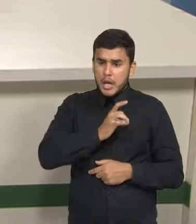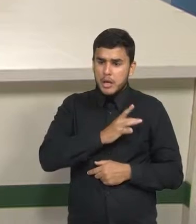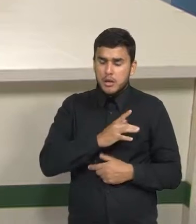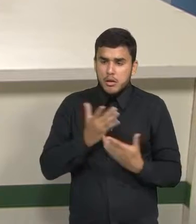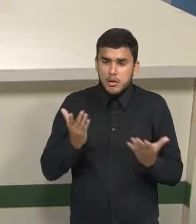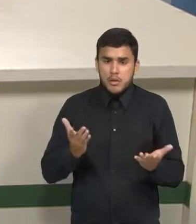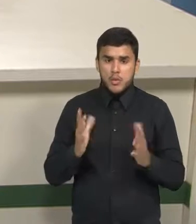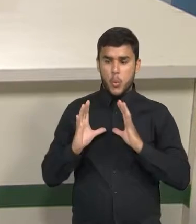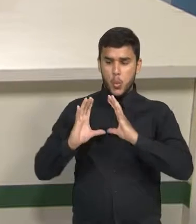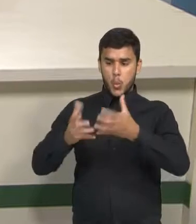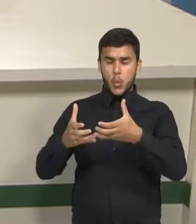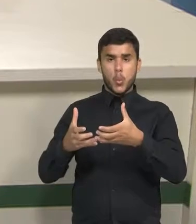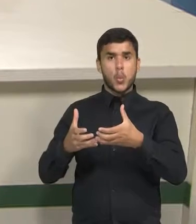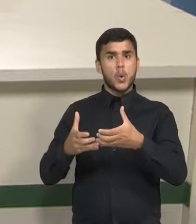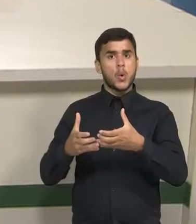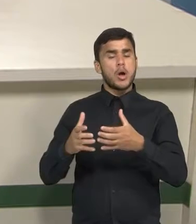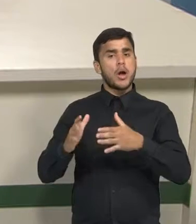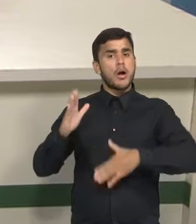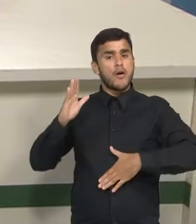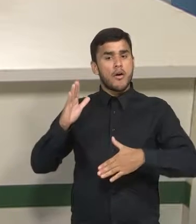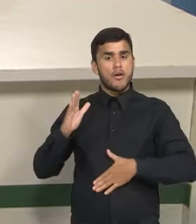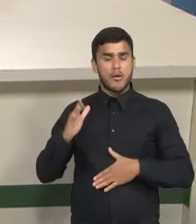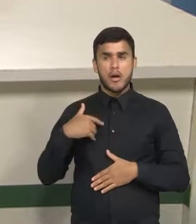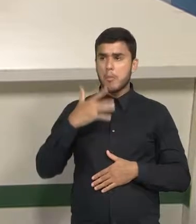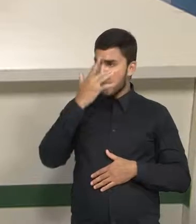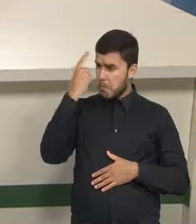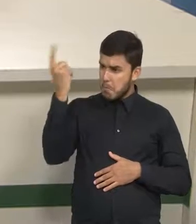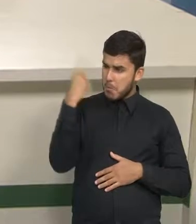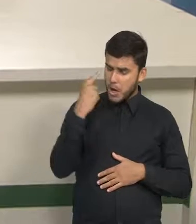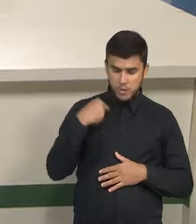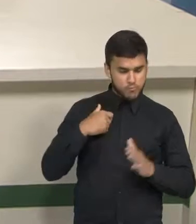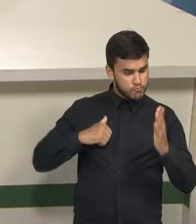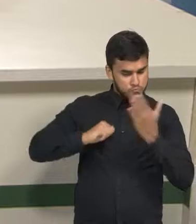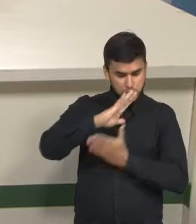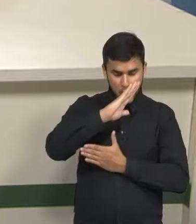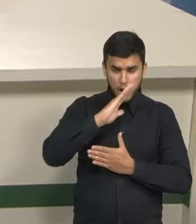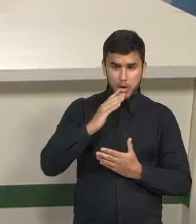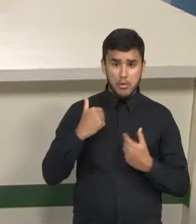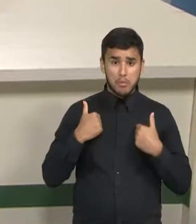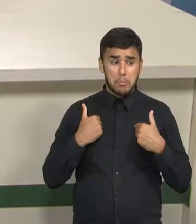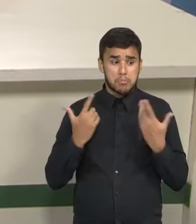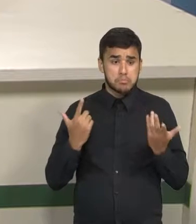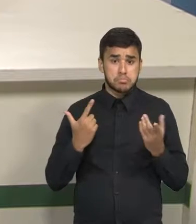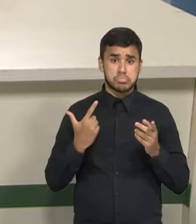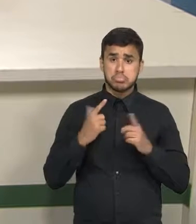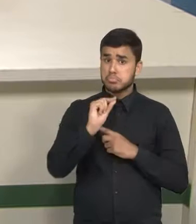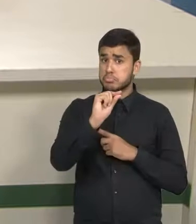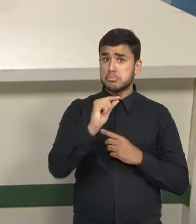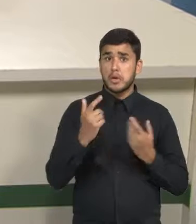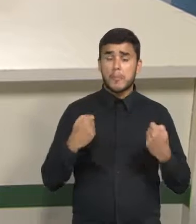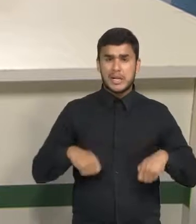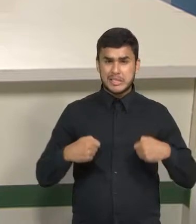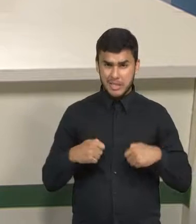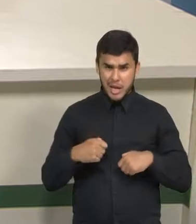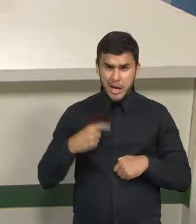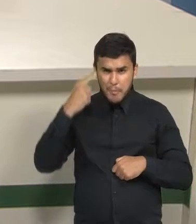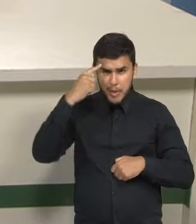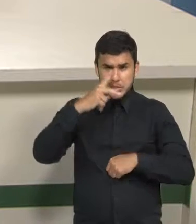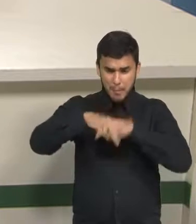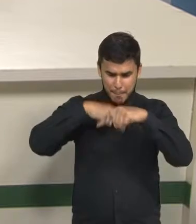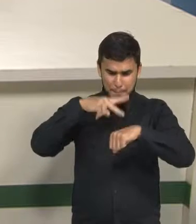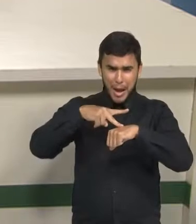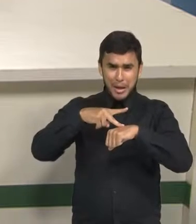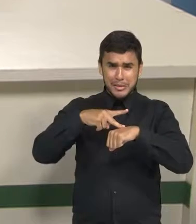ameaçada pelo crime organizado, pelas facções, não existe o Estado Democrático de Direito. Se a